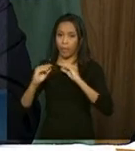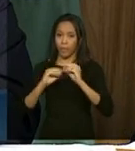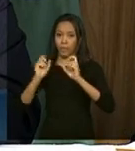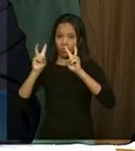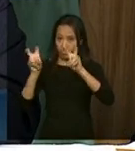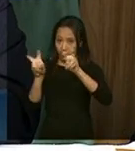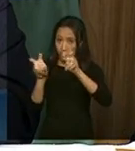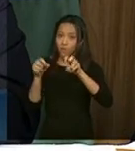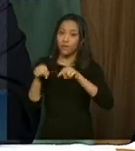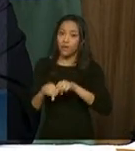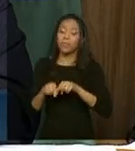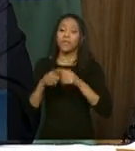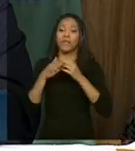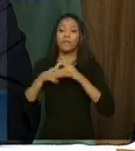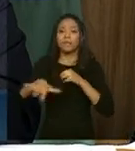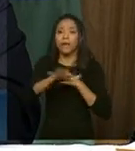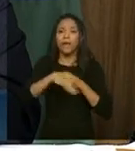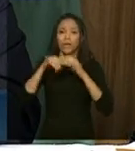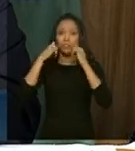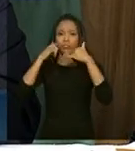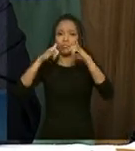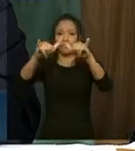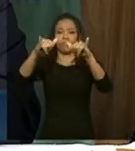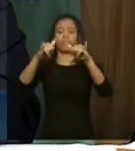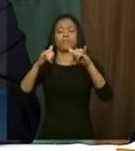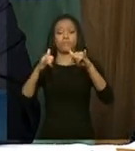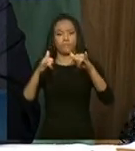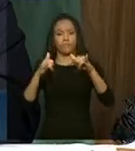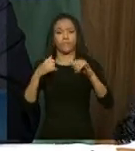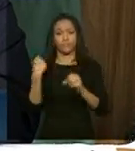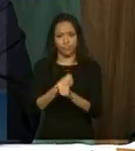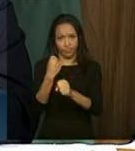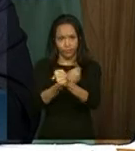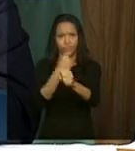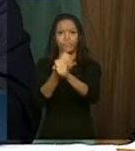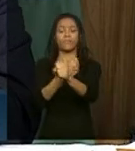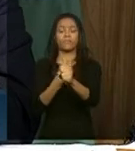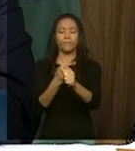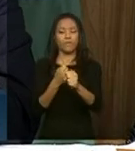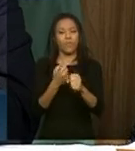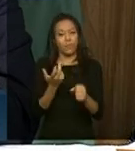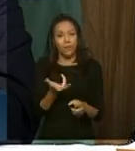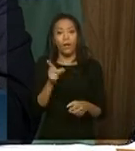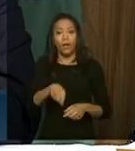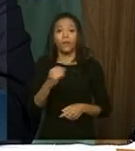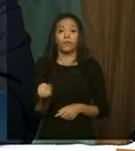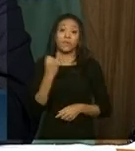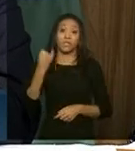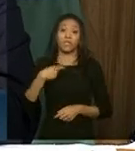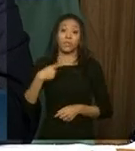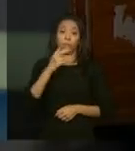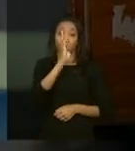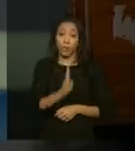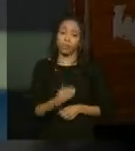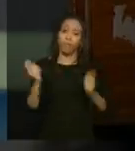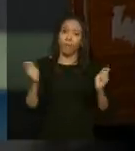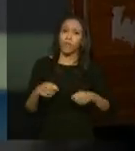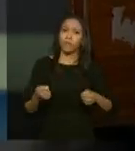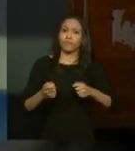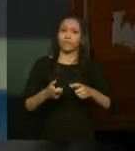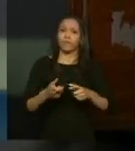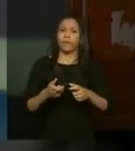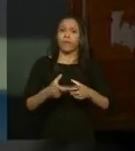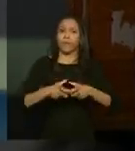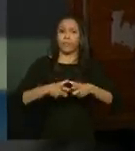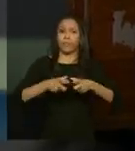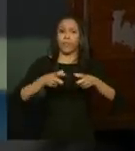transmissão e construção de capacidade é indispensável para que o Brasil possa crescer com oferta de